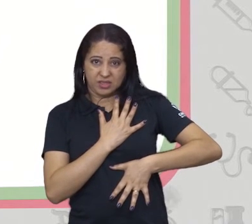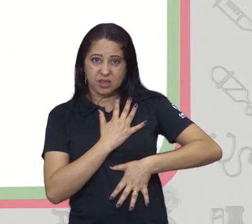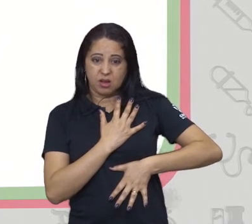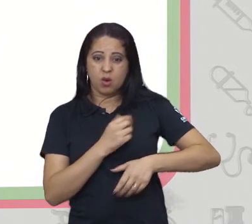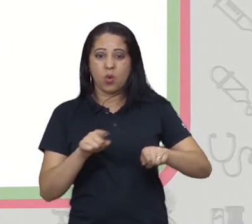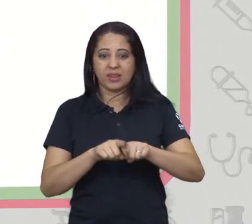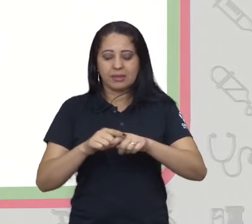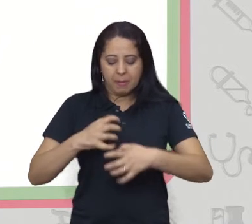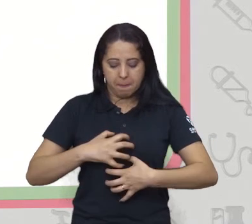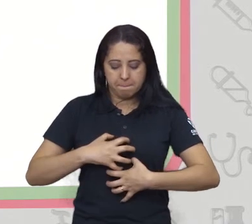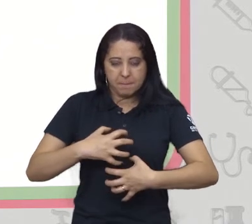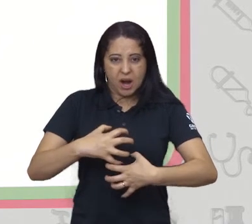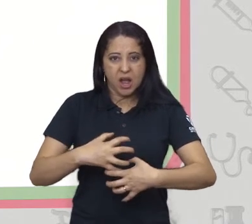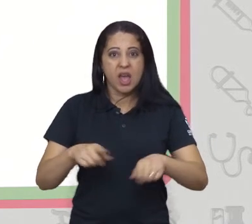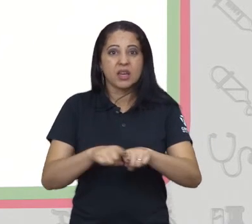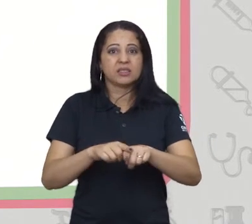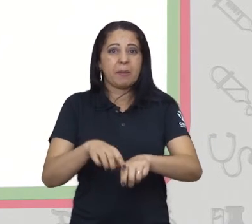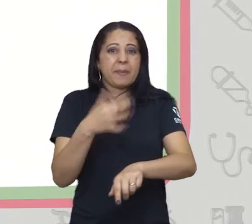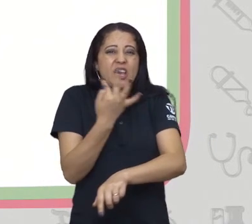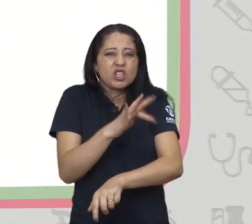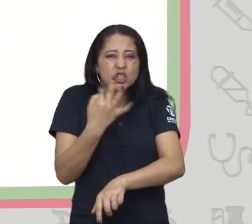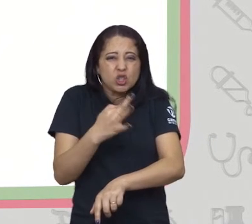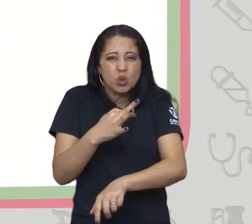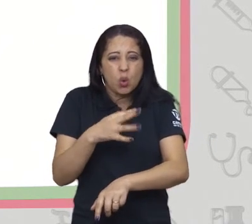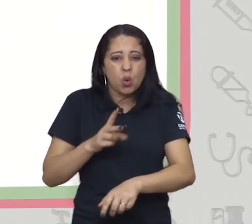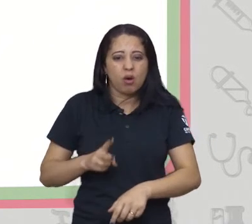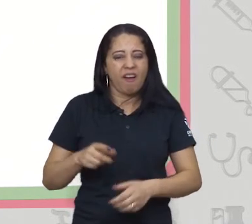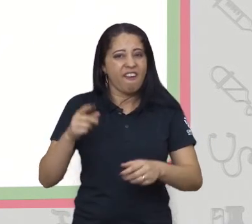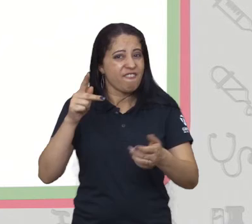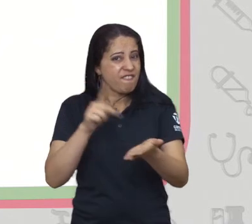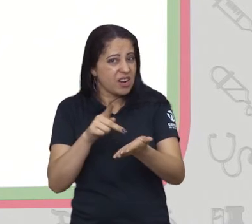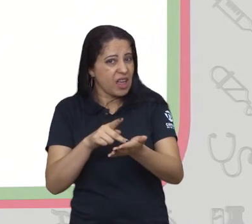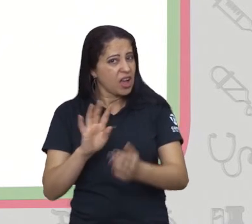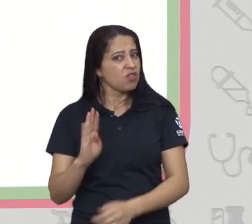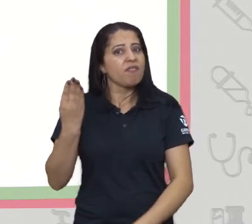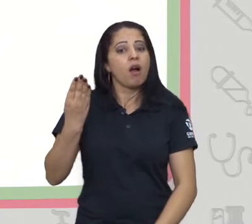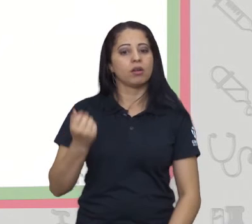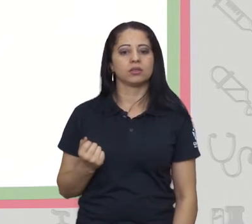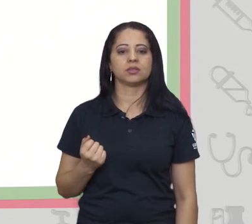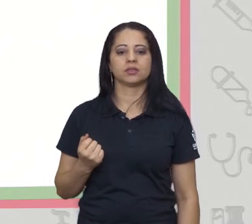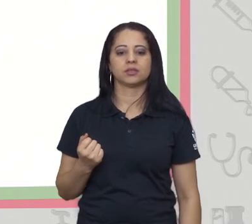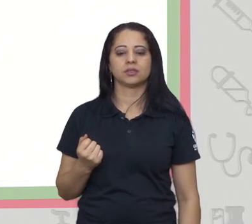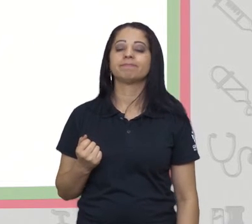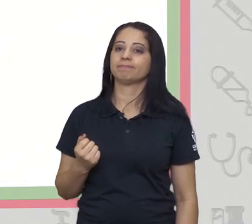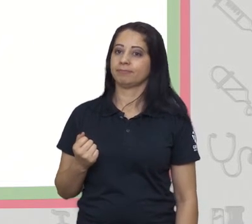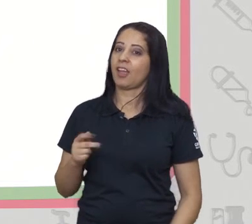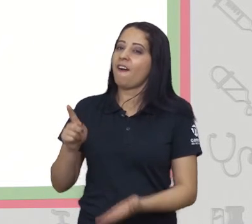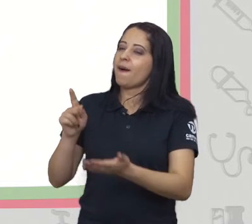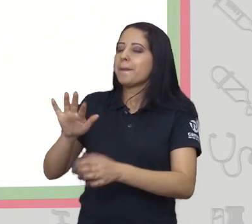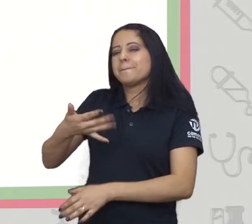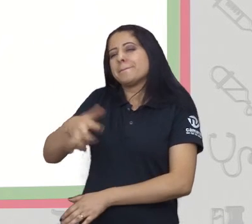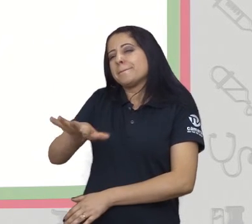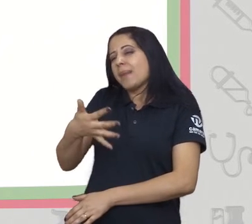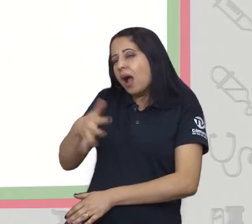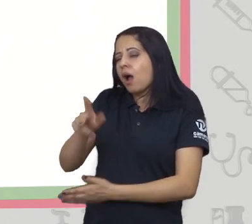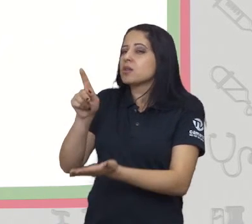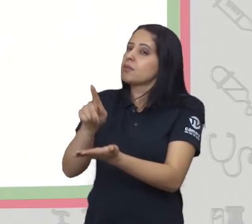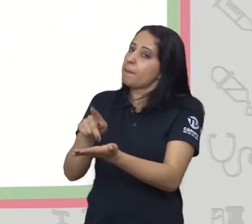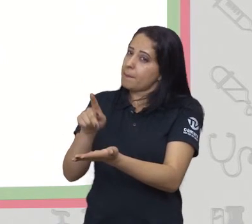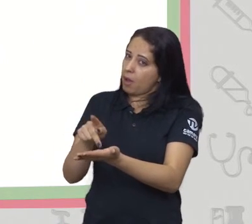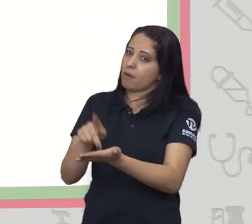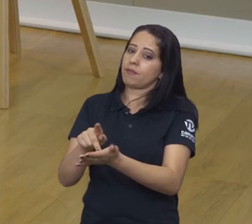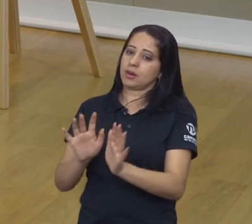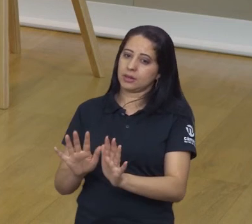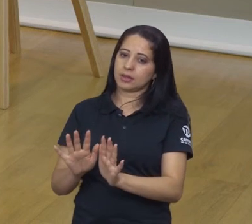de inflamações que causam dores crônicas verdade ou mito verdade em parte Vamos colocar